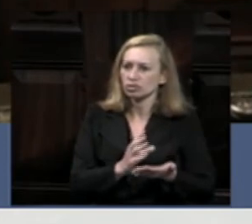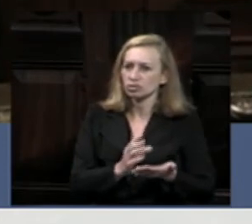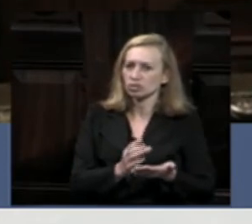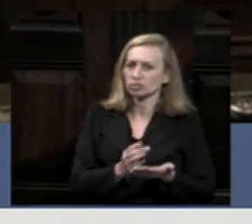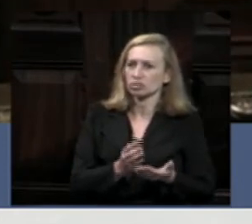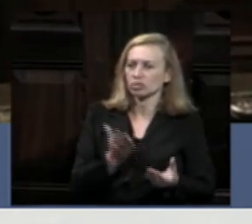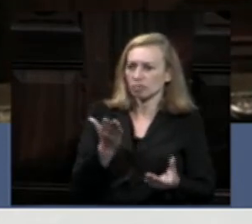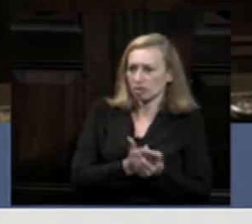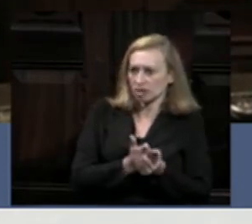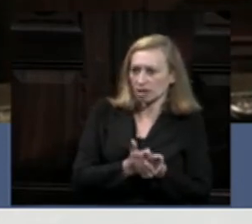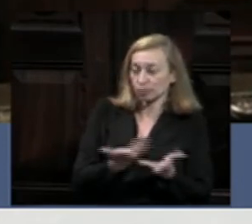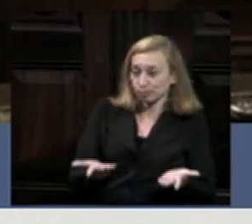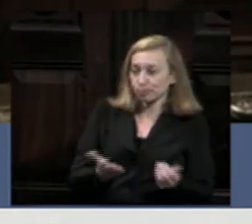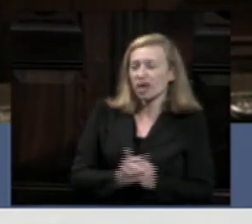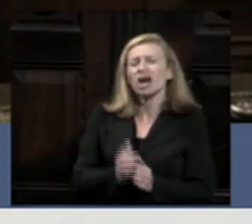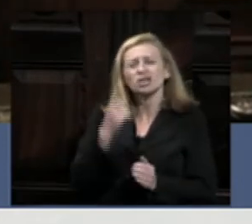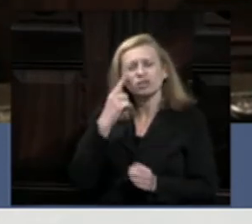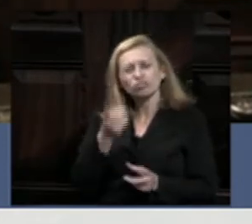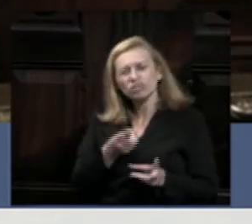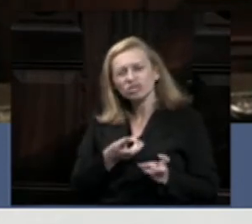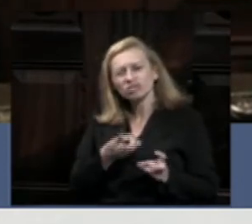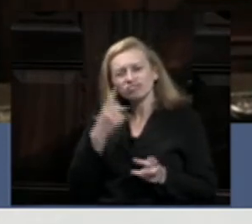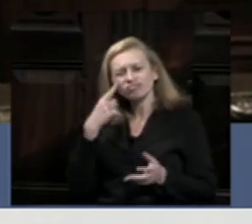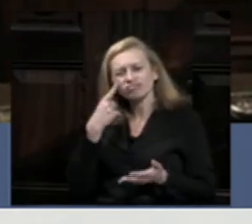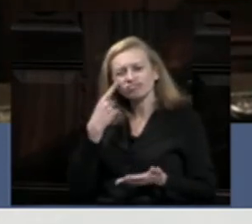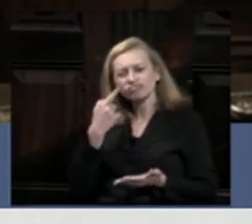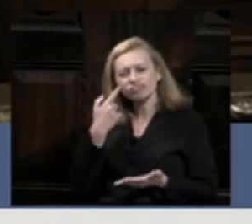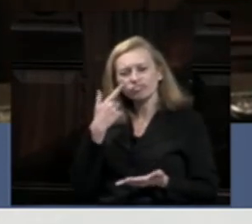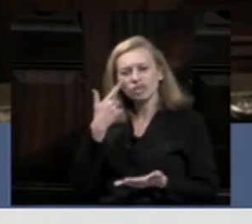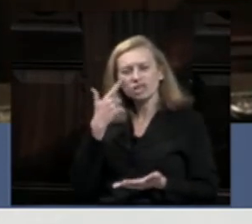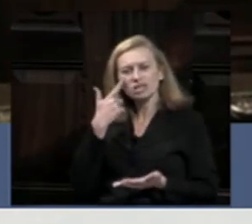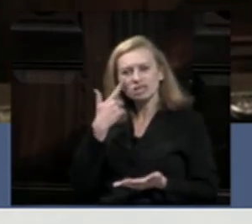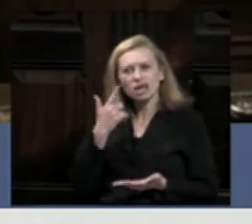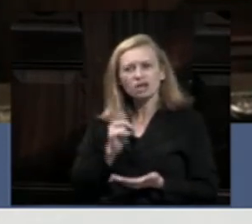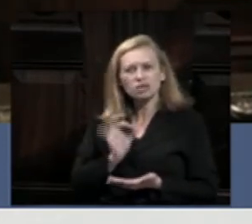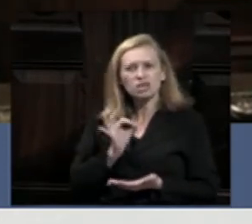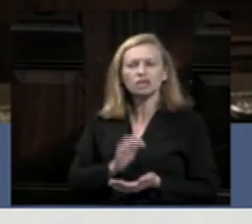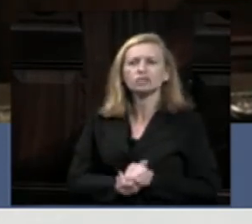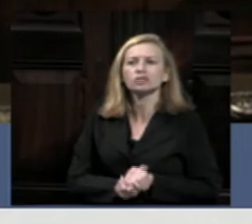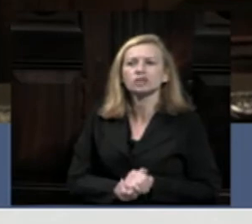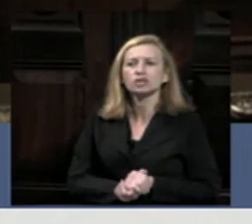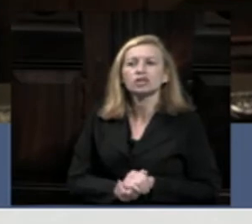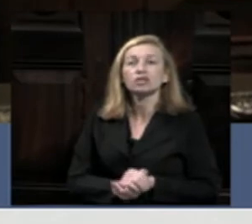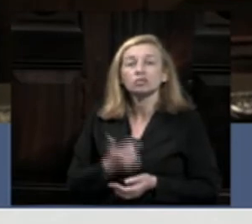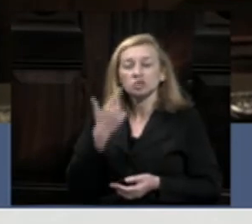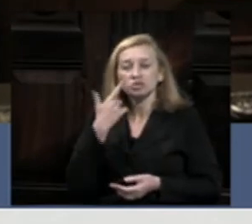disso. As pesquisas eleitorais vêm aparecendo,